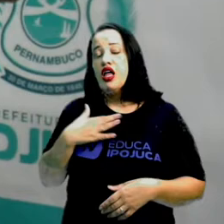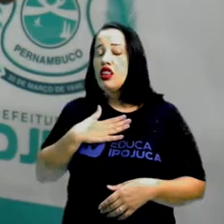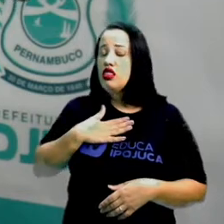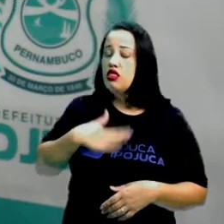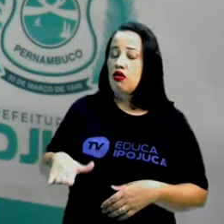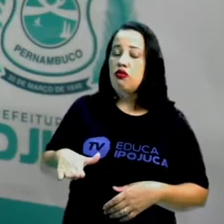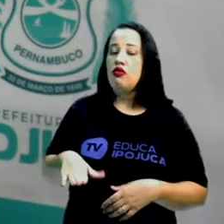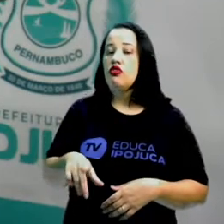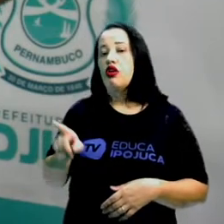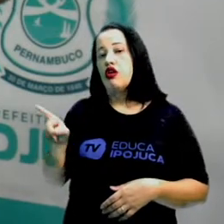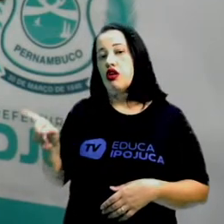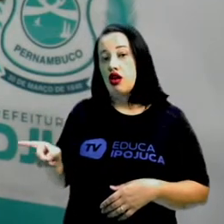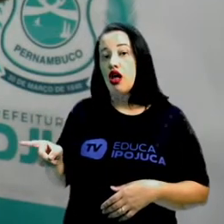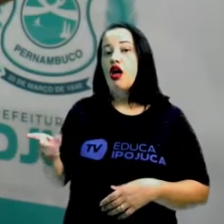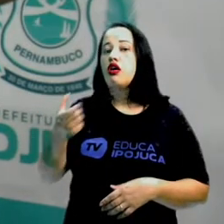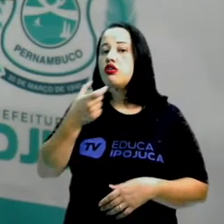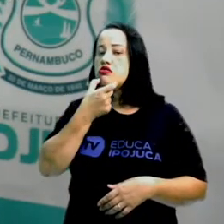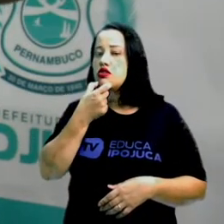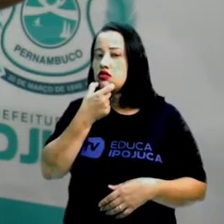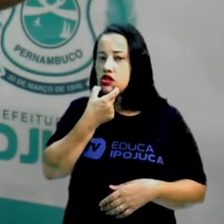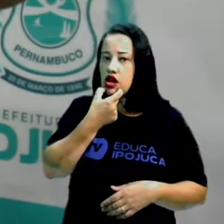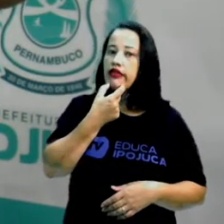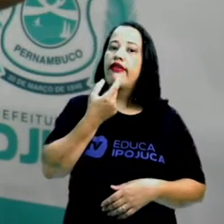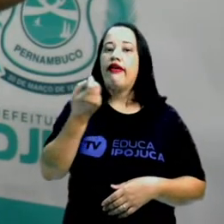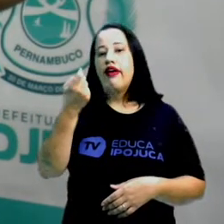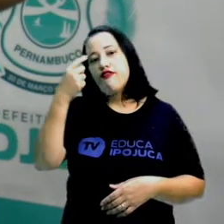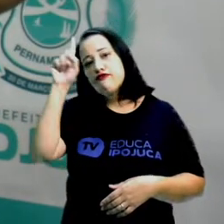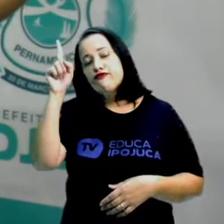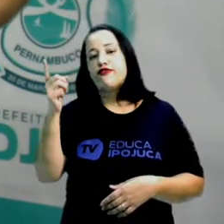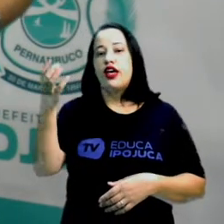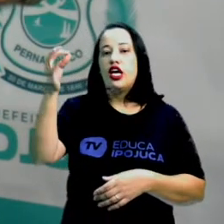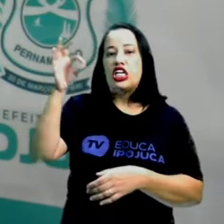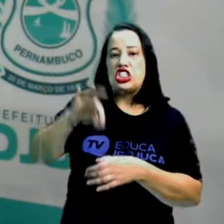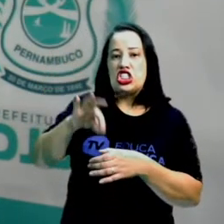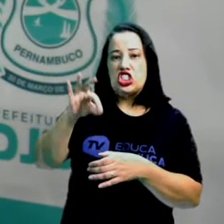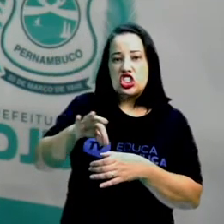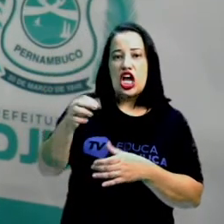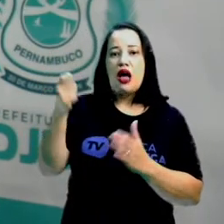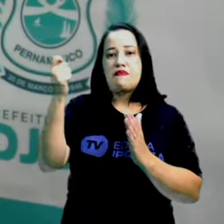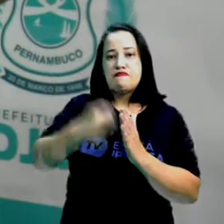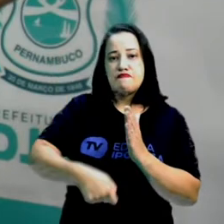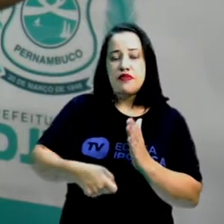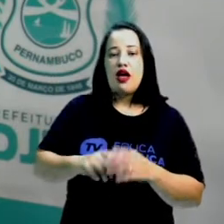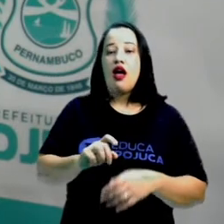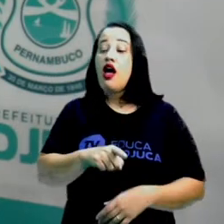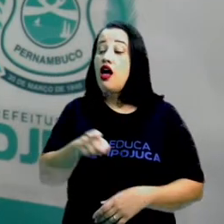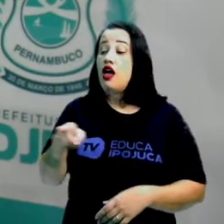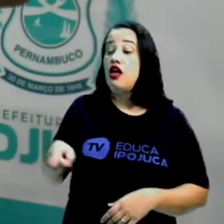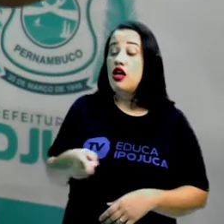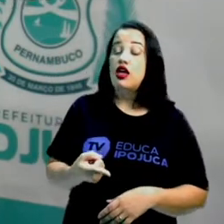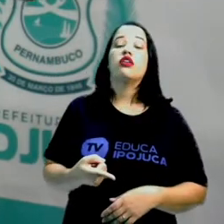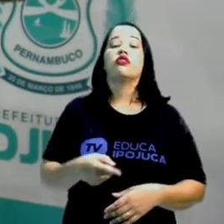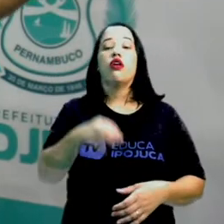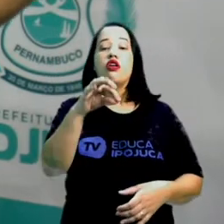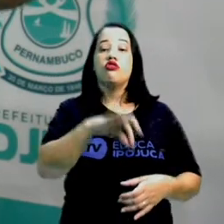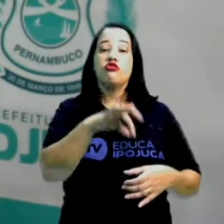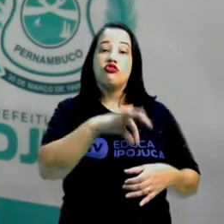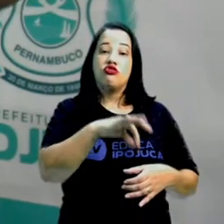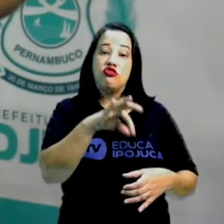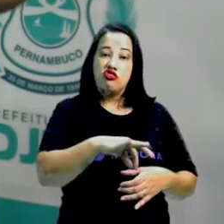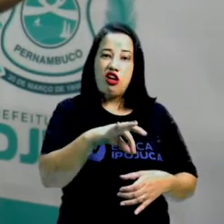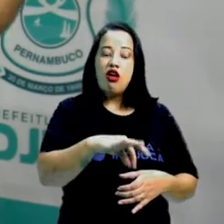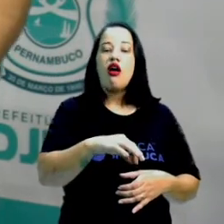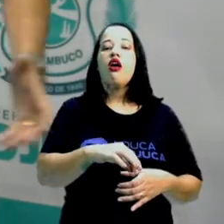foi criado pela Inglaterra. Então, insatisfeitos com isso, eles vão no porto, pegam os chás da companhia